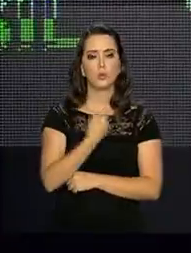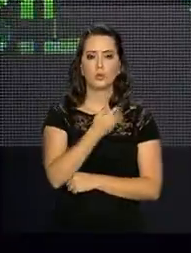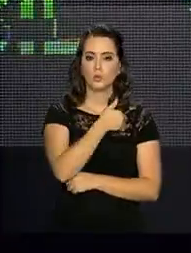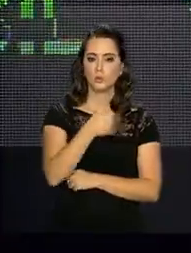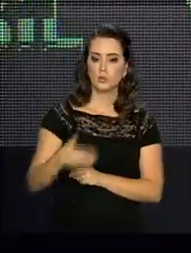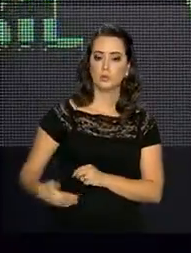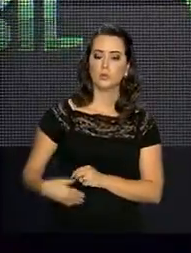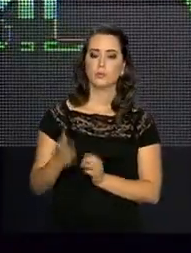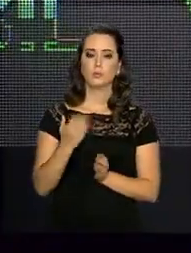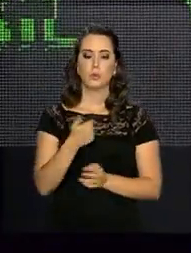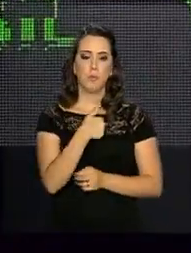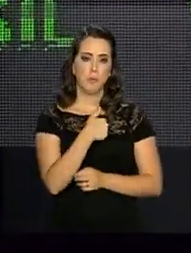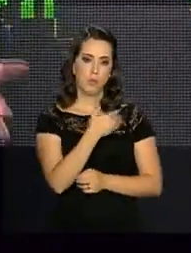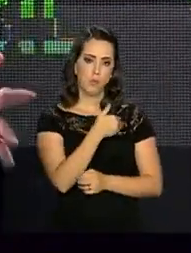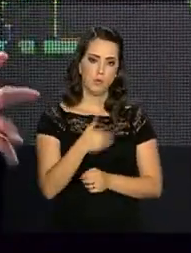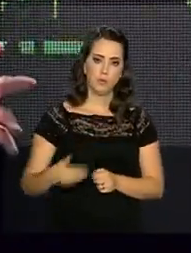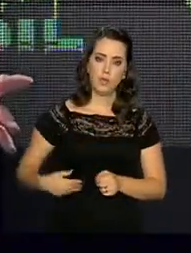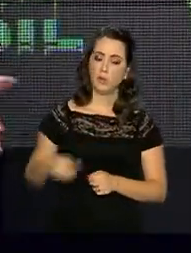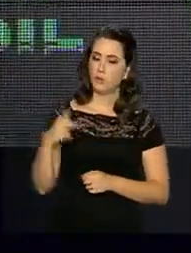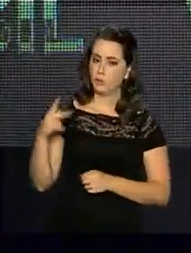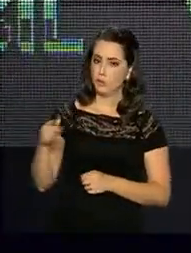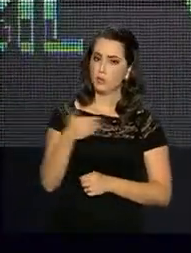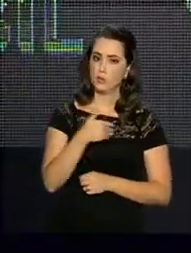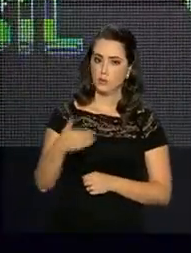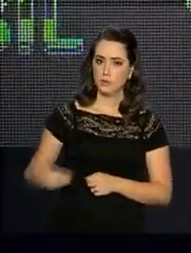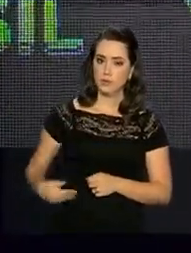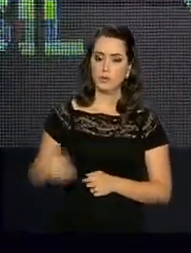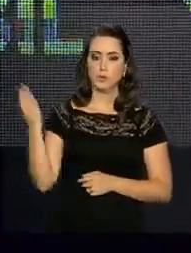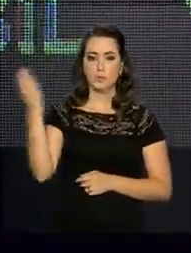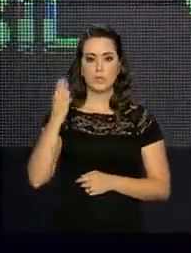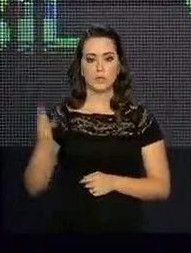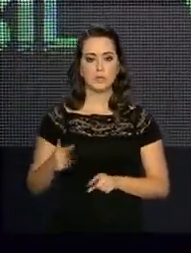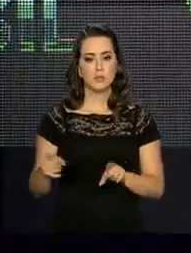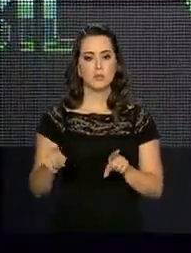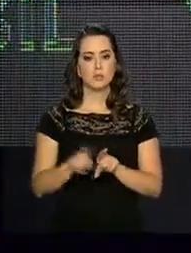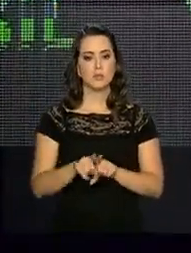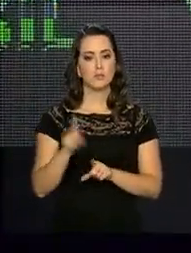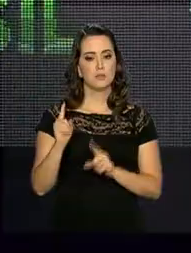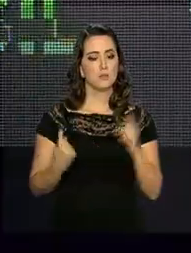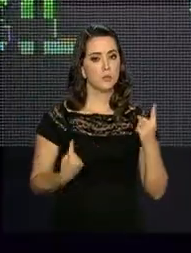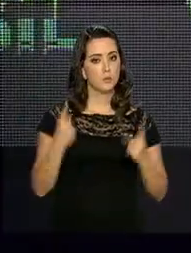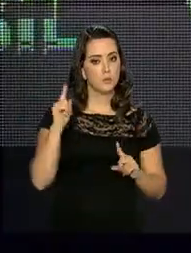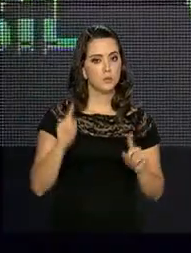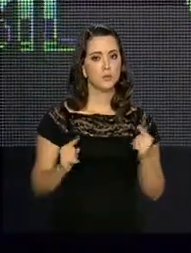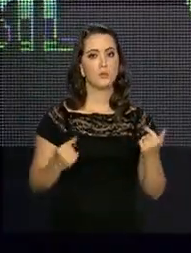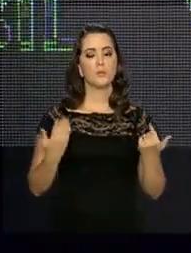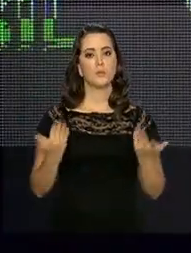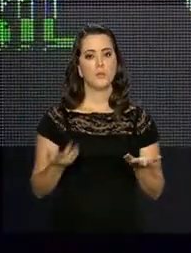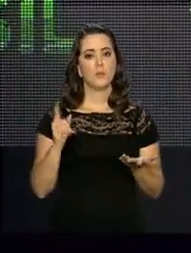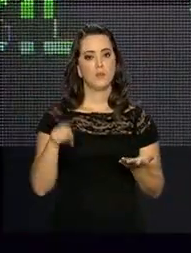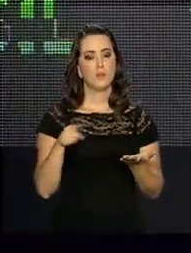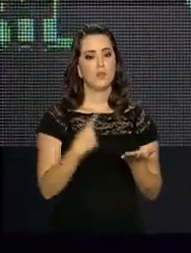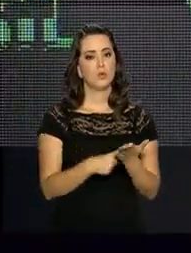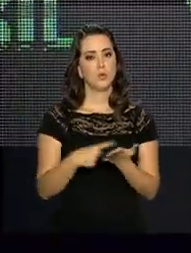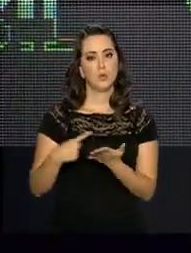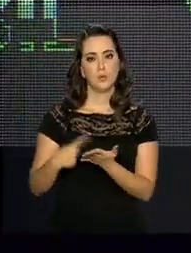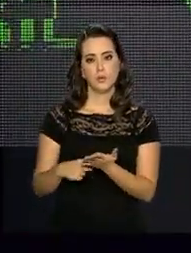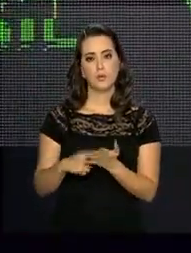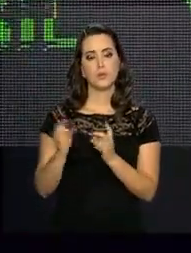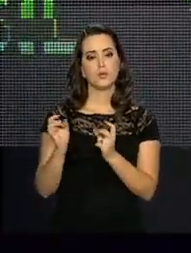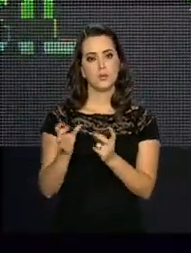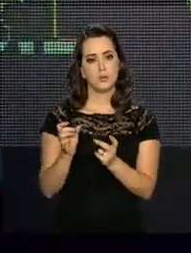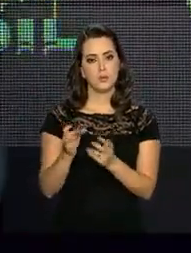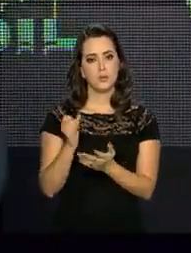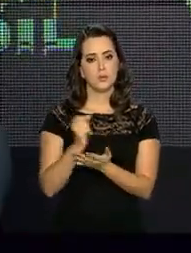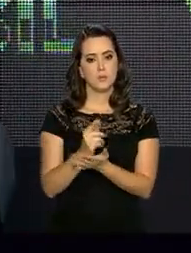governos, entre o meu governo e o seu governo, portanto, entre o Brasil e o Chile. E este acordo comercial, que foi